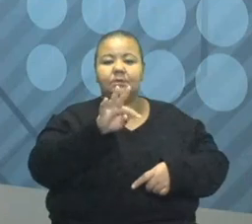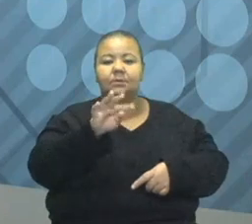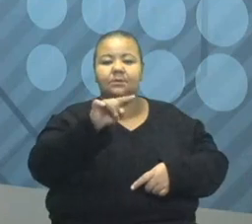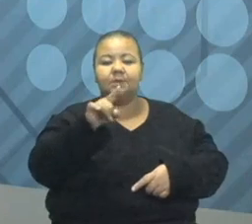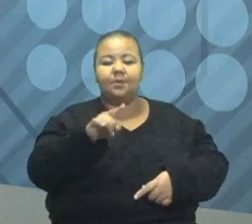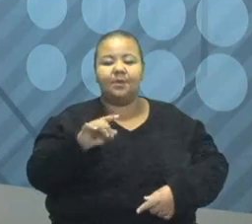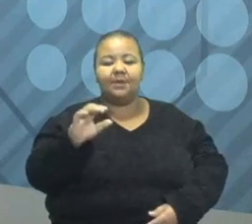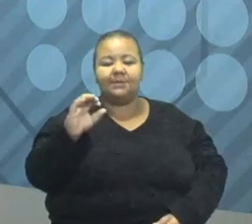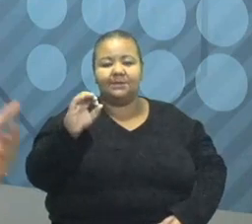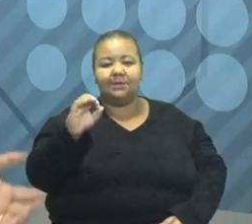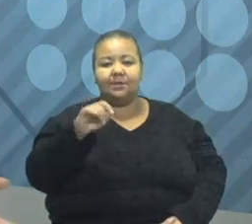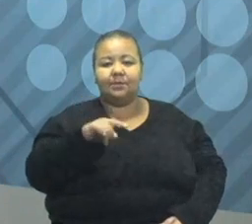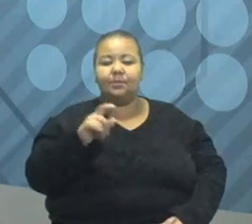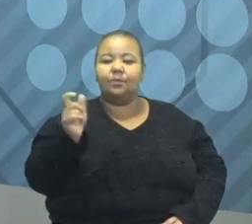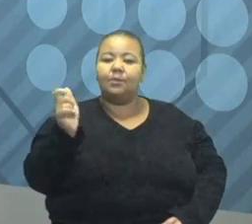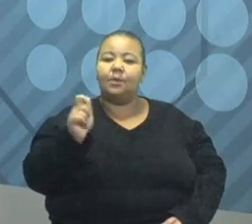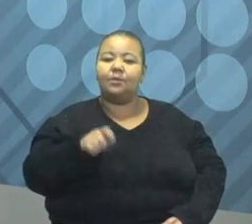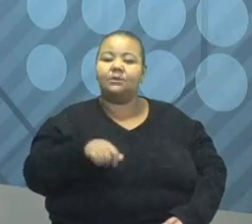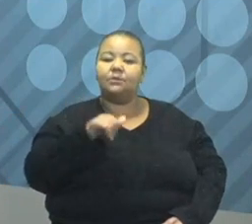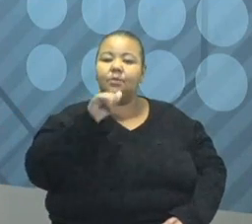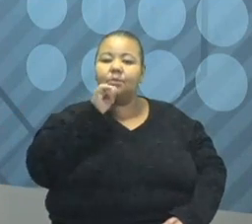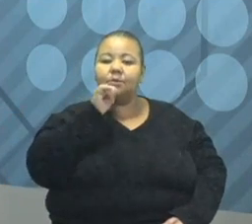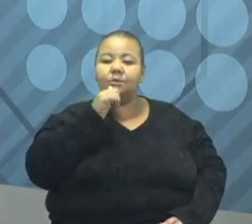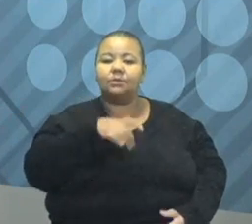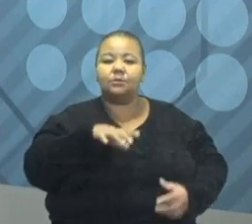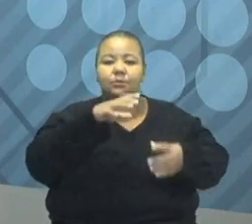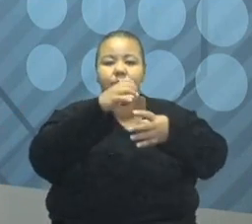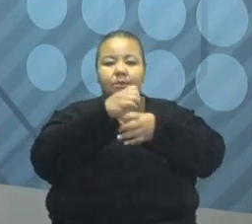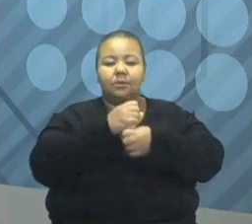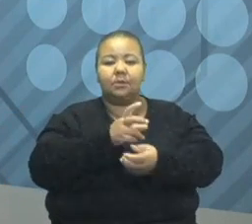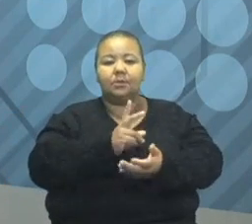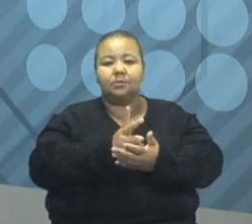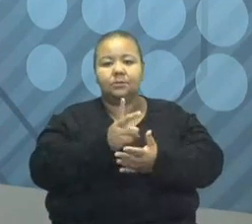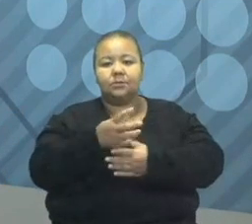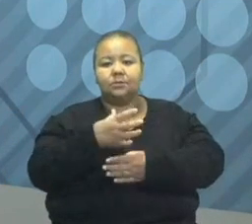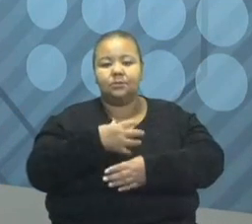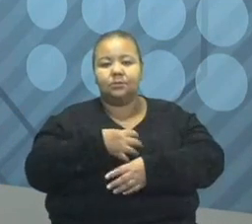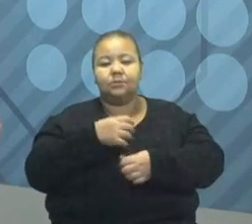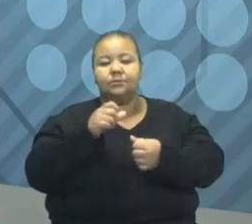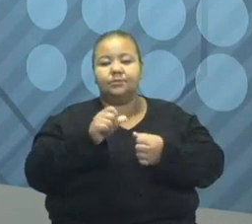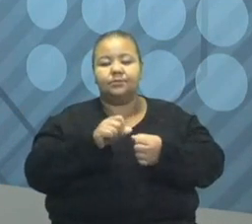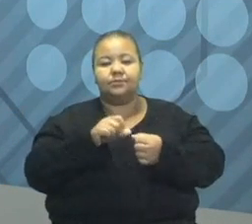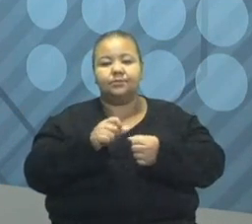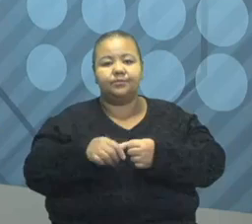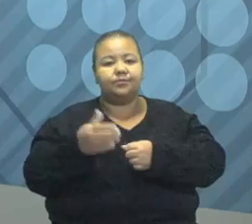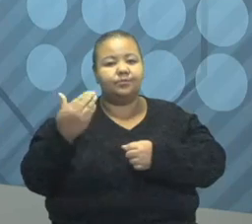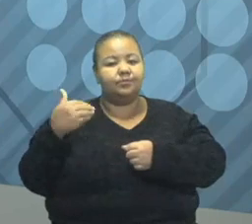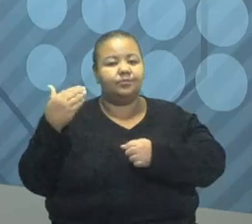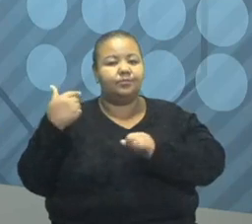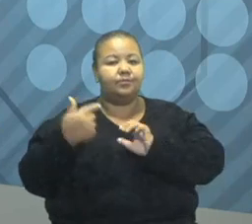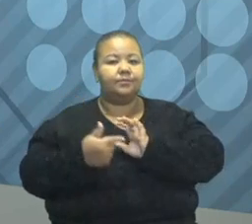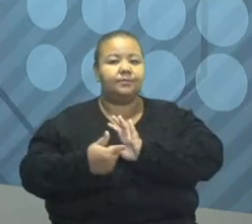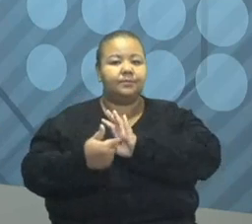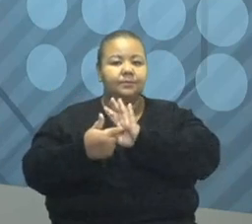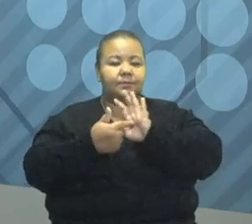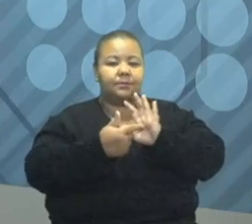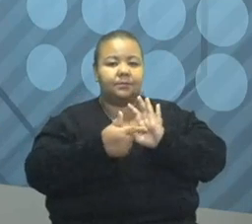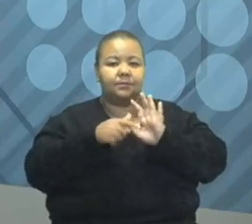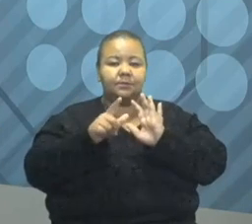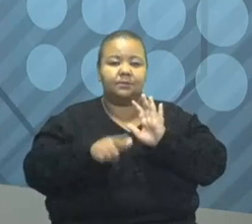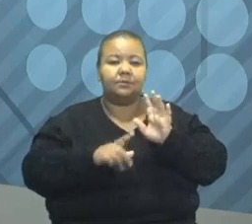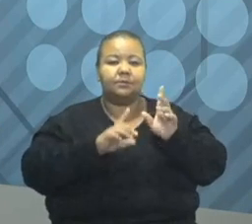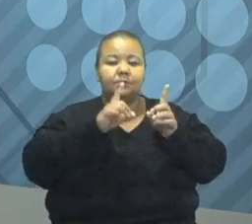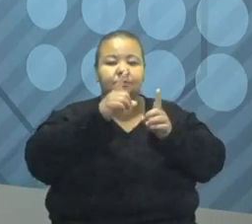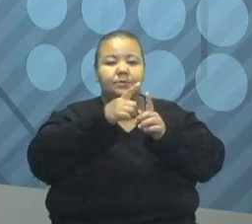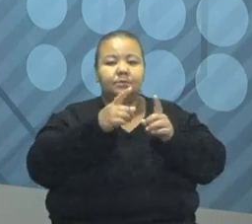a 0. Então, seria possível, por exemplo, calcular do mesmo modo que você fez, que nós fizemos para apresentar aquela situação para